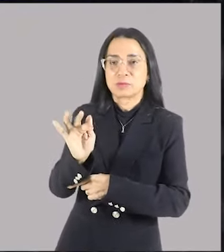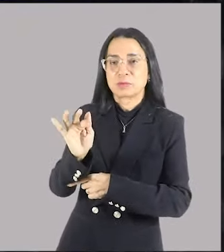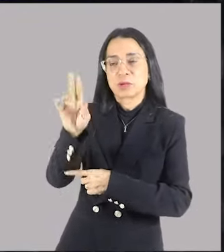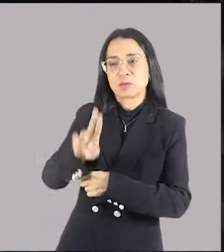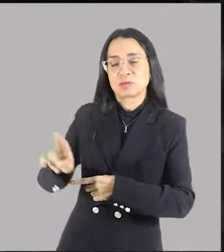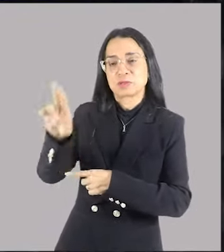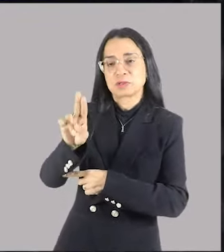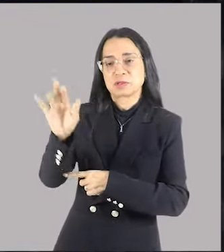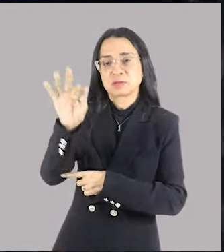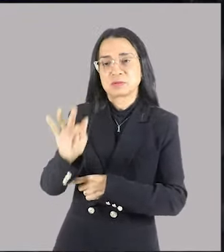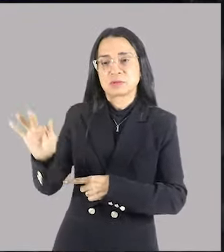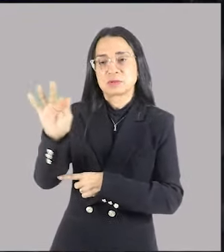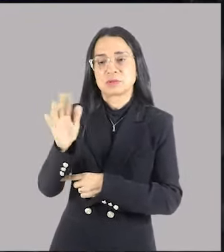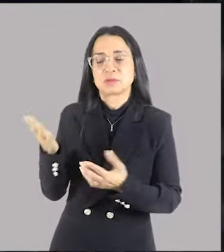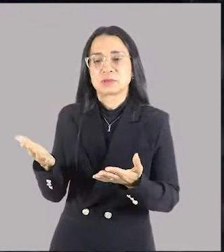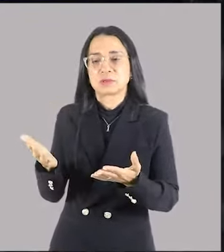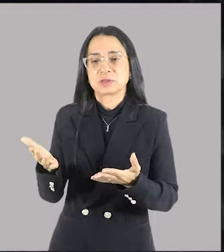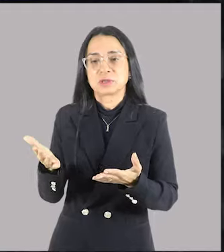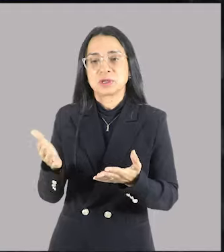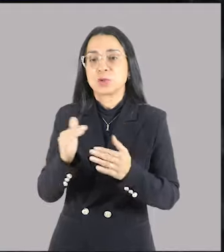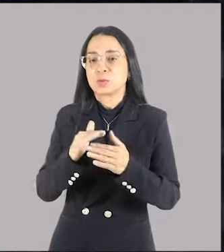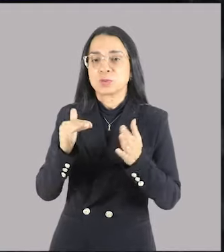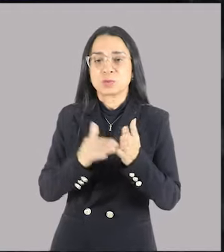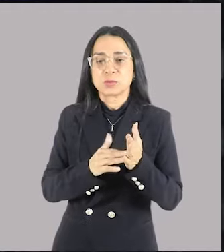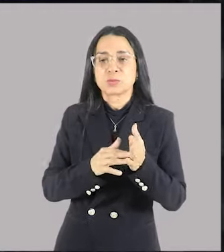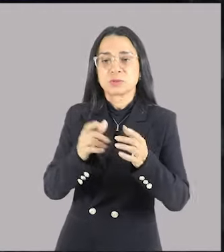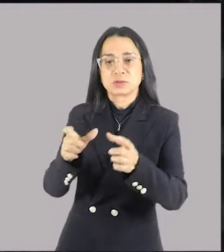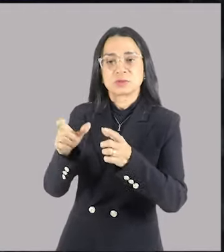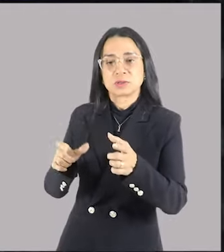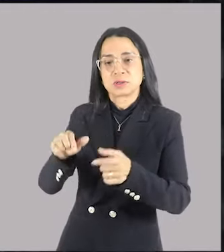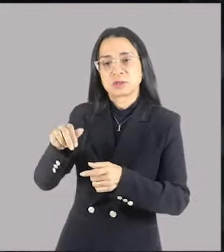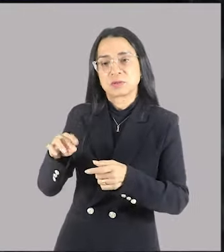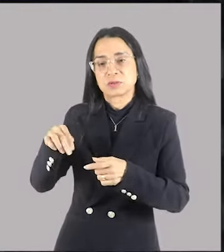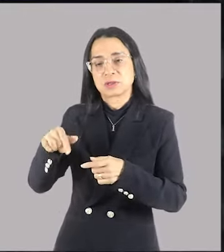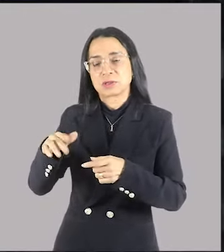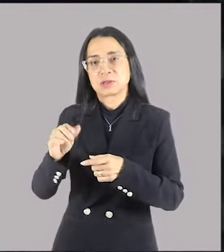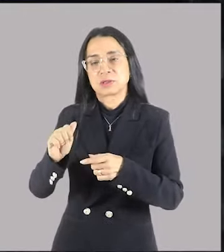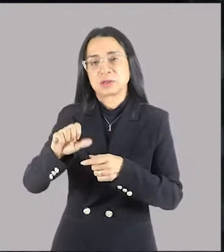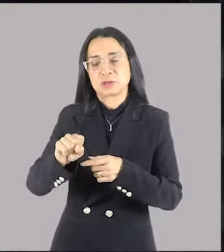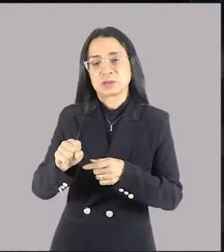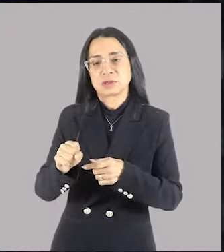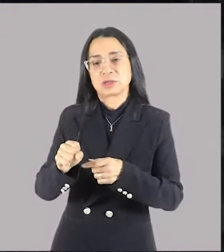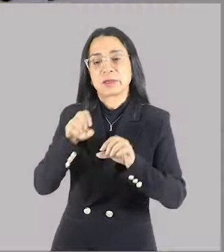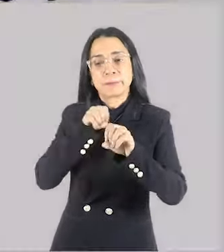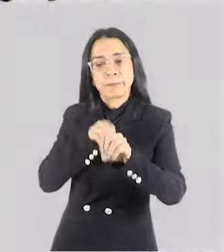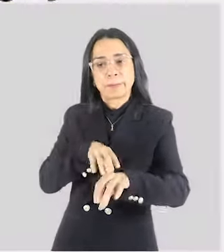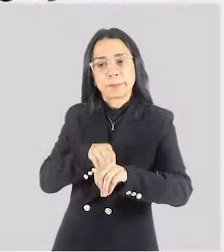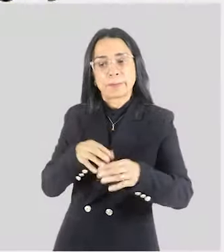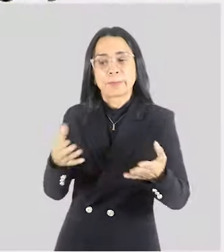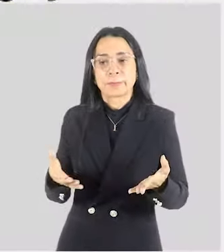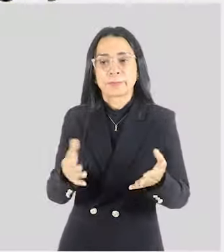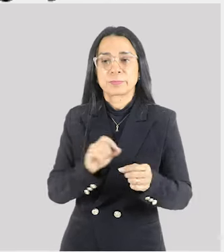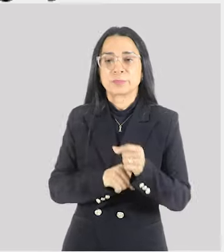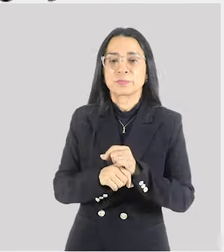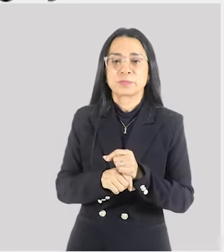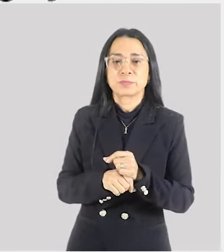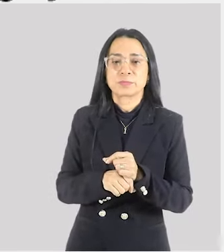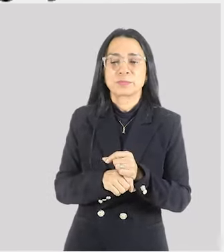um todas as universidades federais são entidades autárquicas educacionais perfeito em